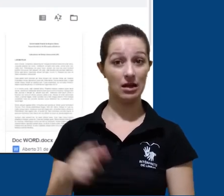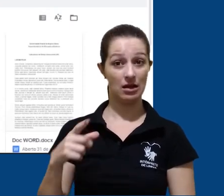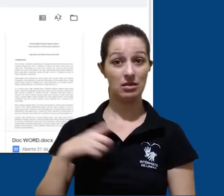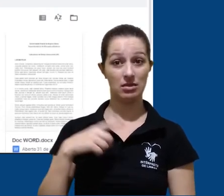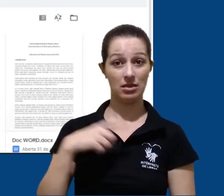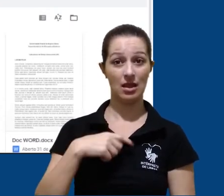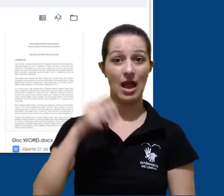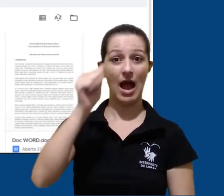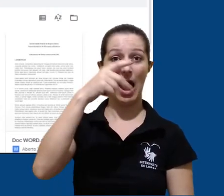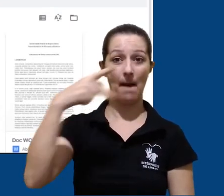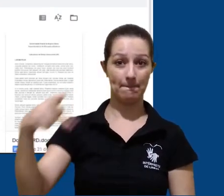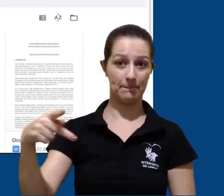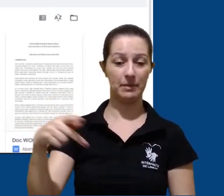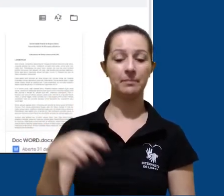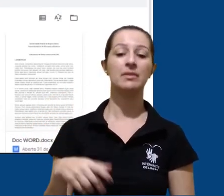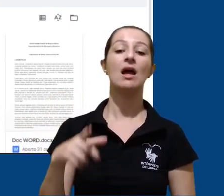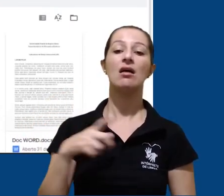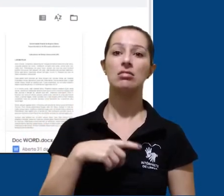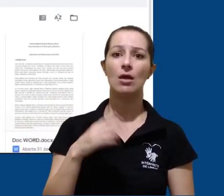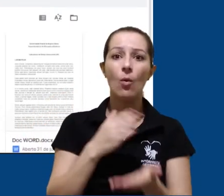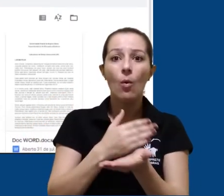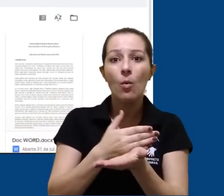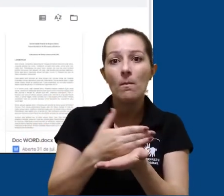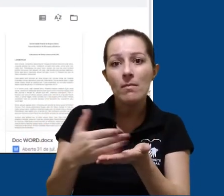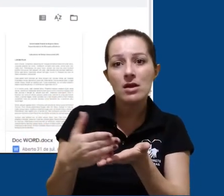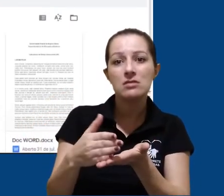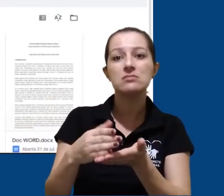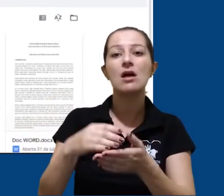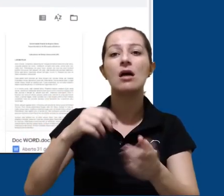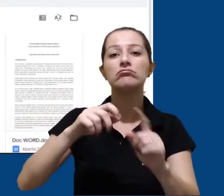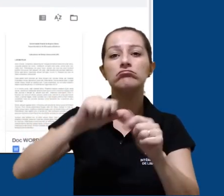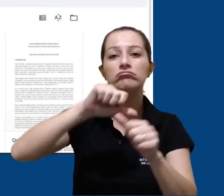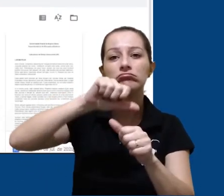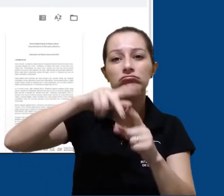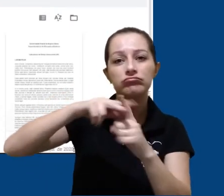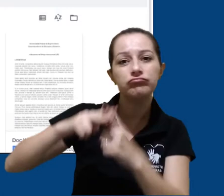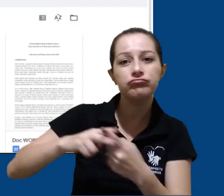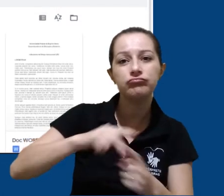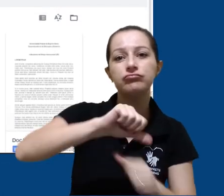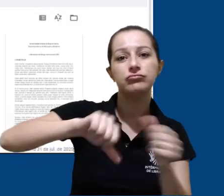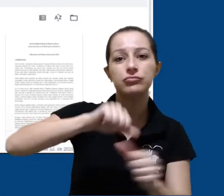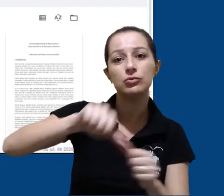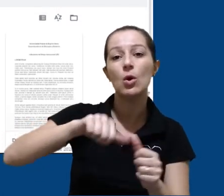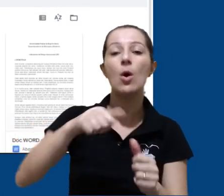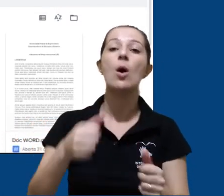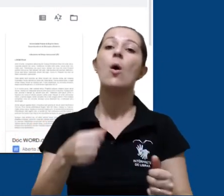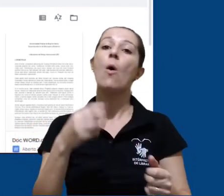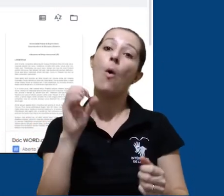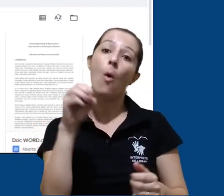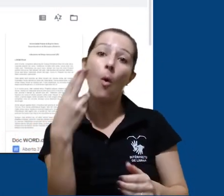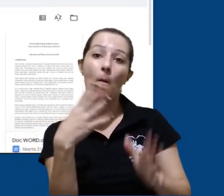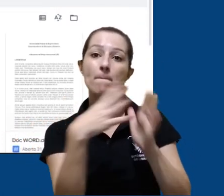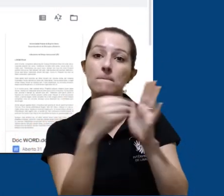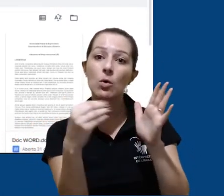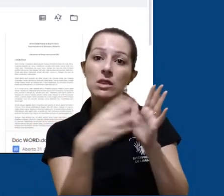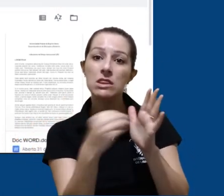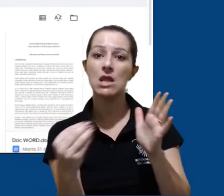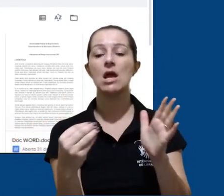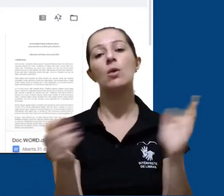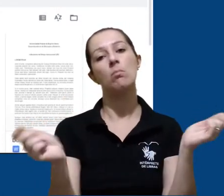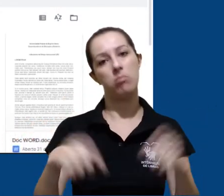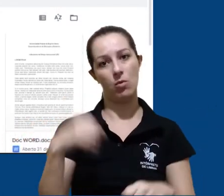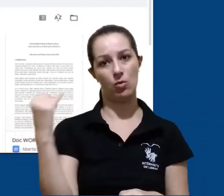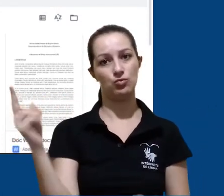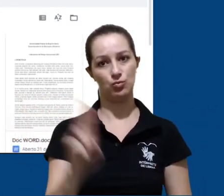acessar o aplicativo temos a opção de começar a editar um documento em branco ou a partir de um modelo já pré criado pelo google nós